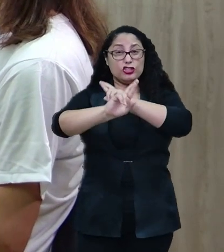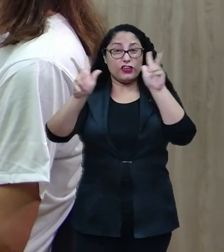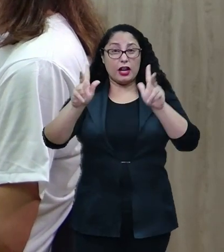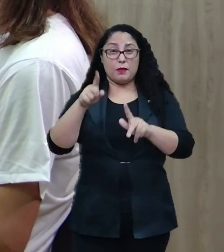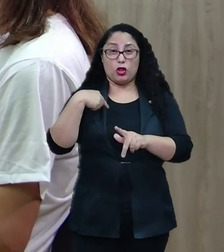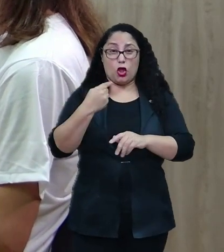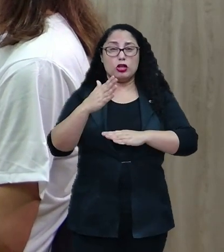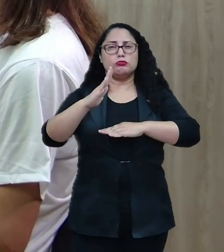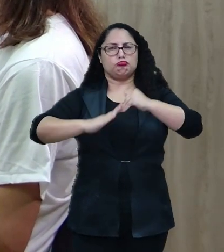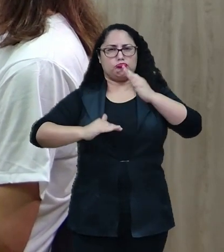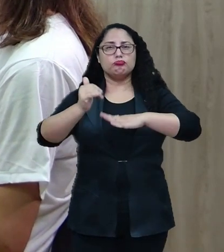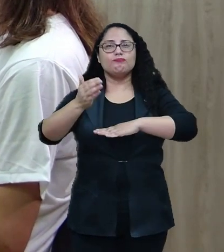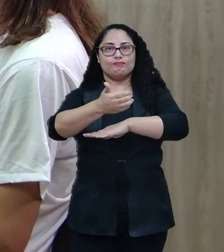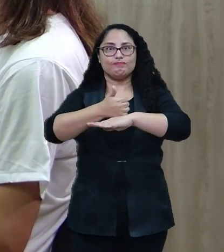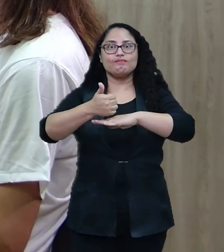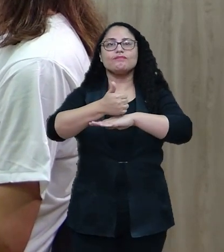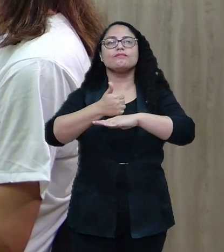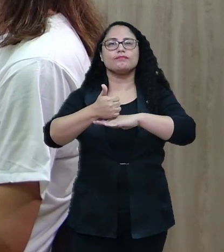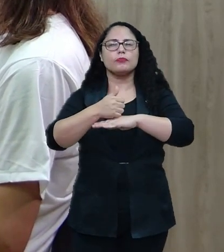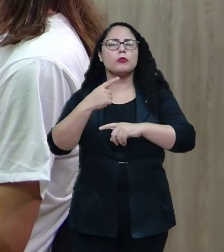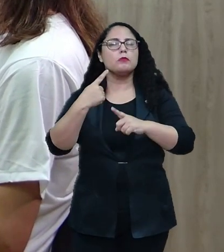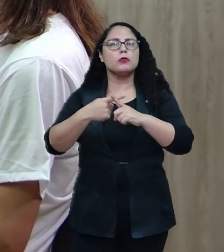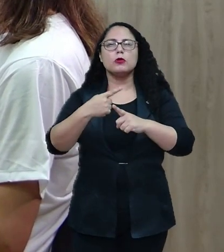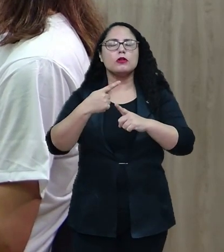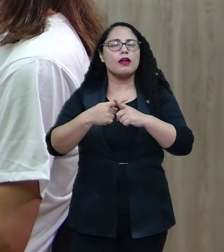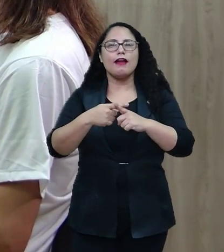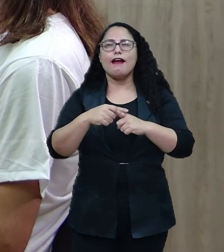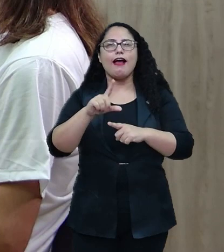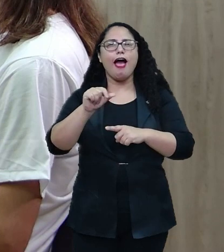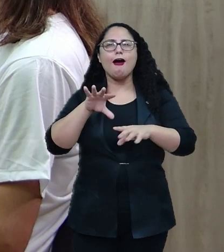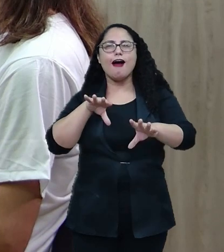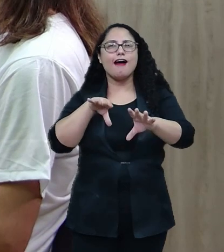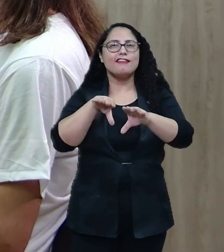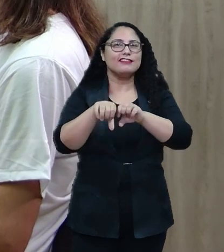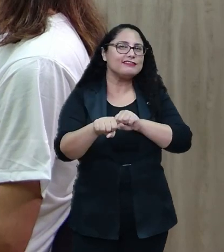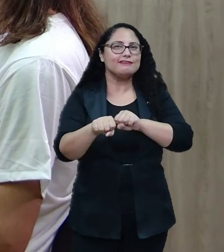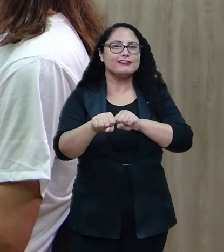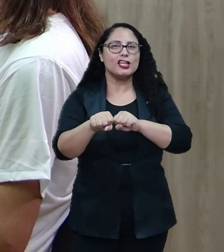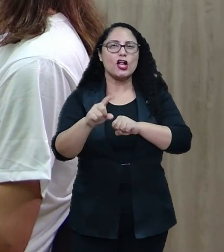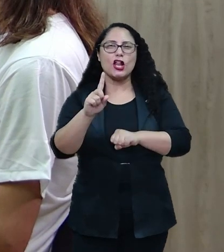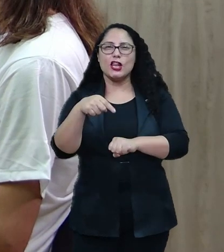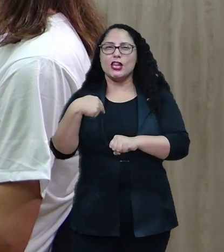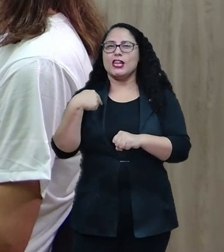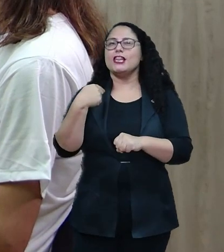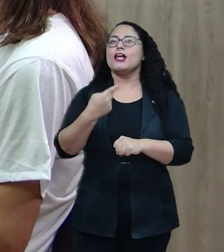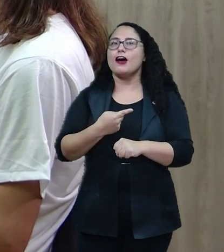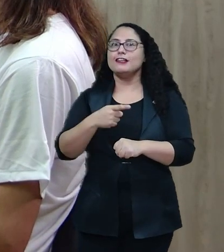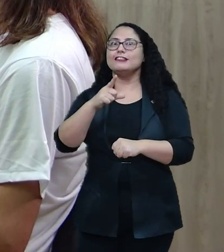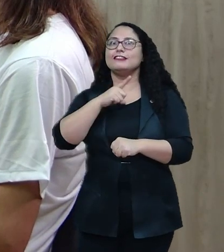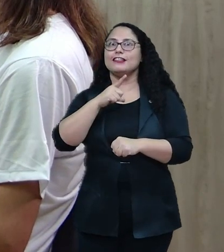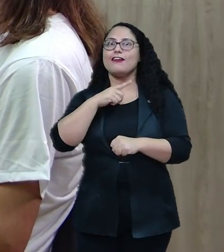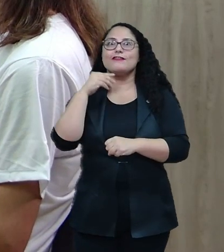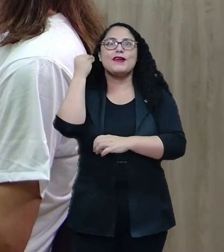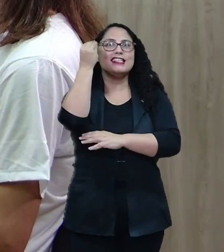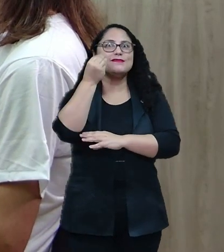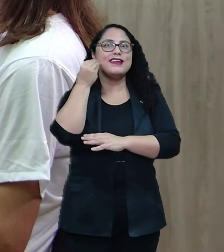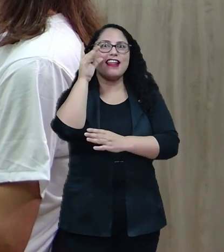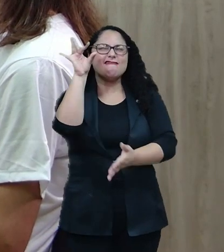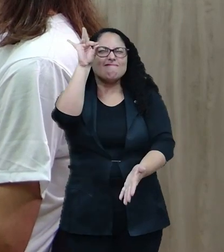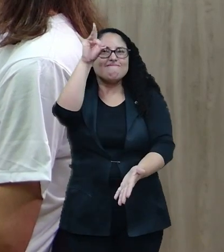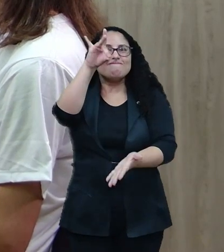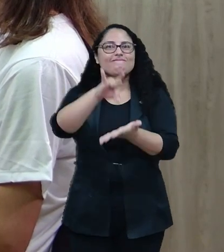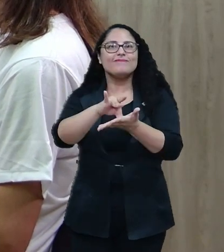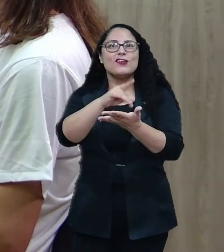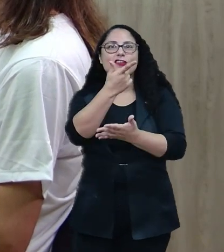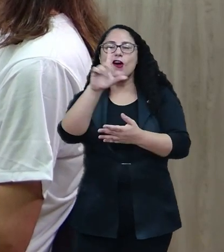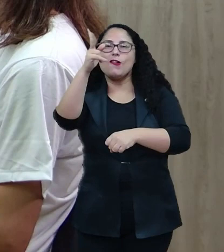gente profissionalmente, porque é uma formação que a gente teve uma experiência real